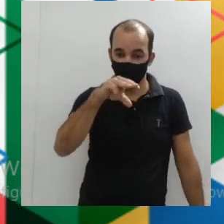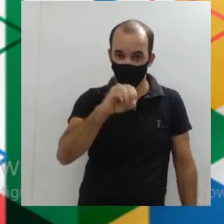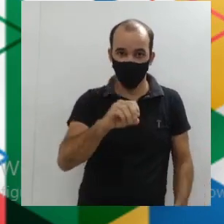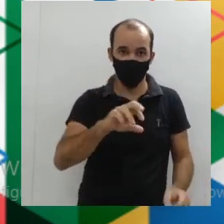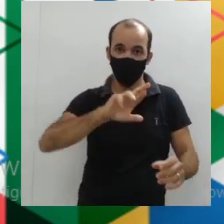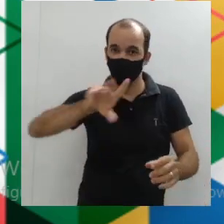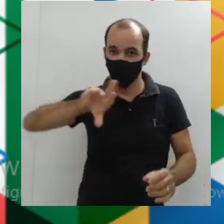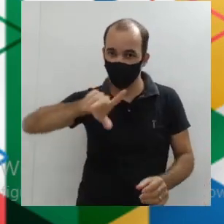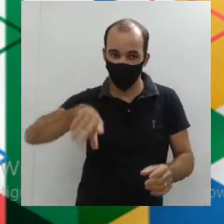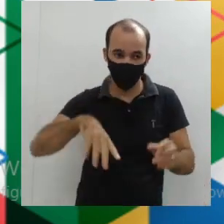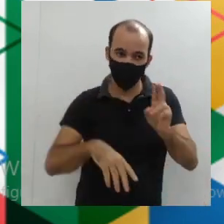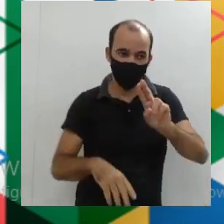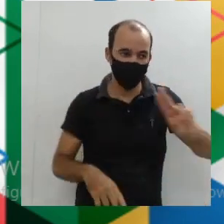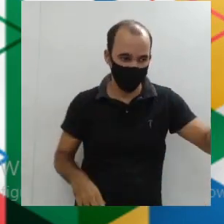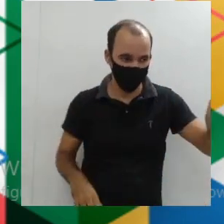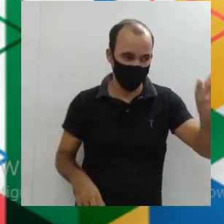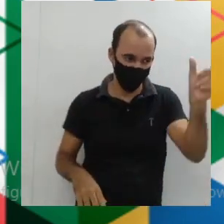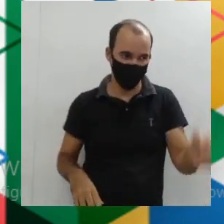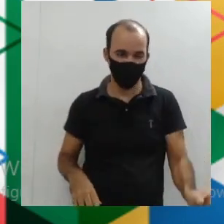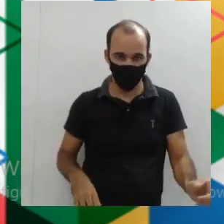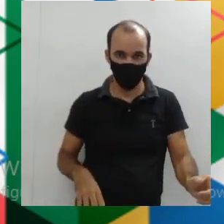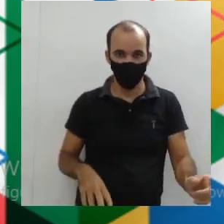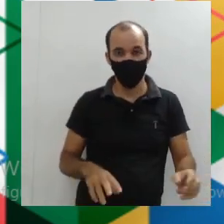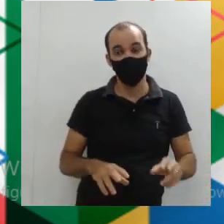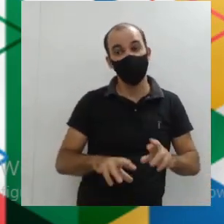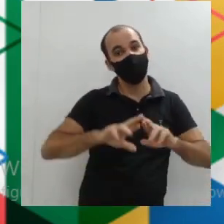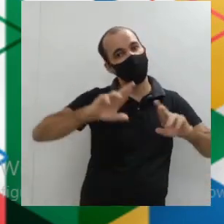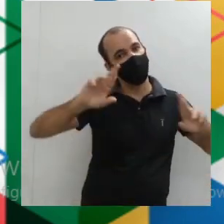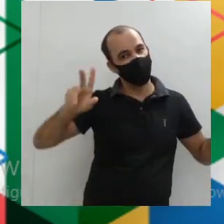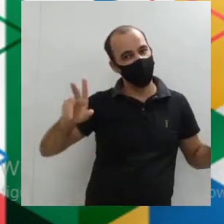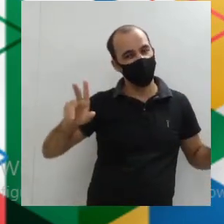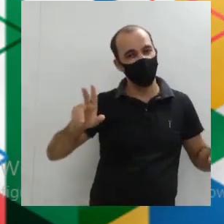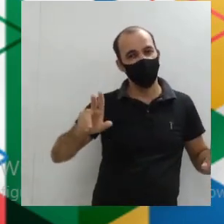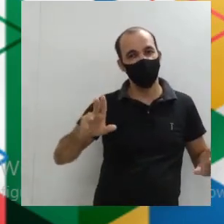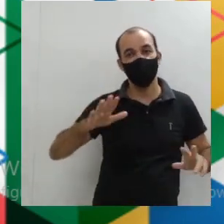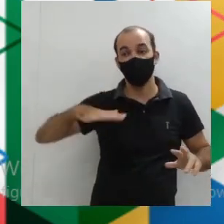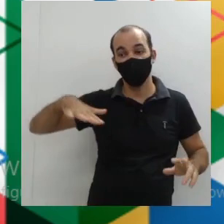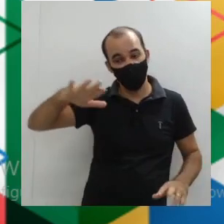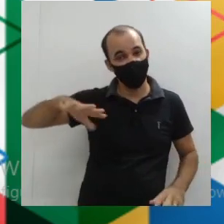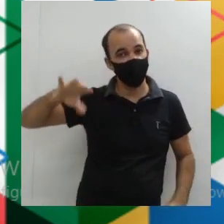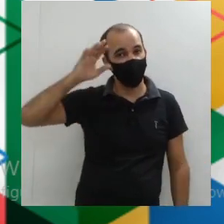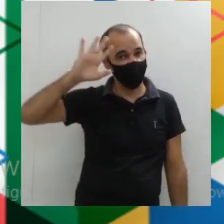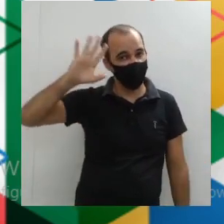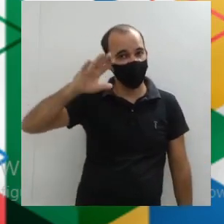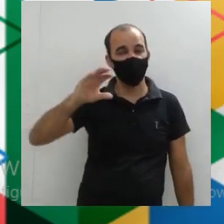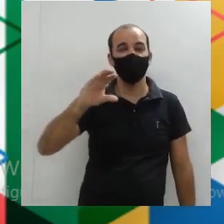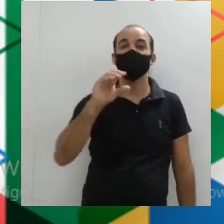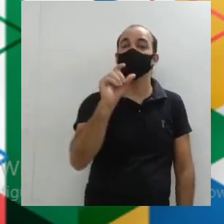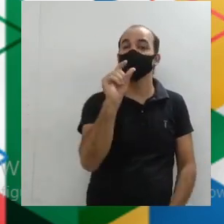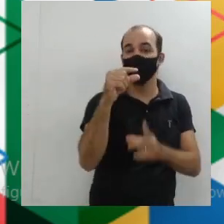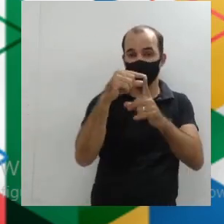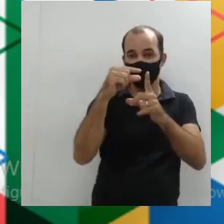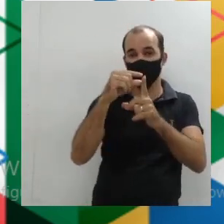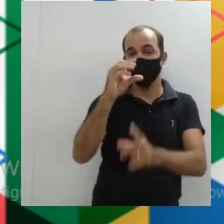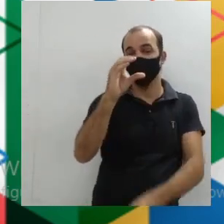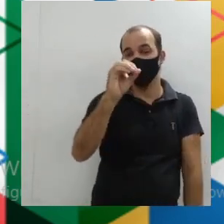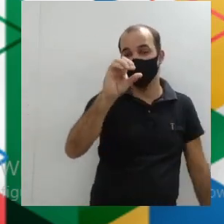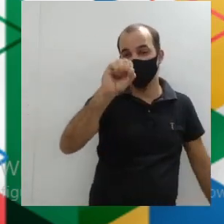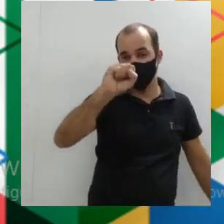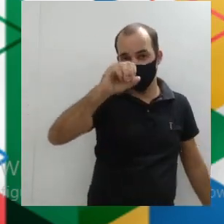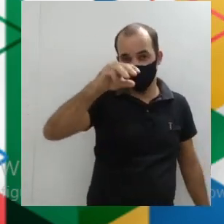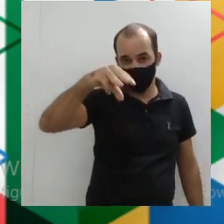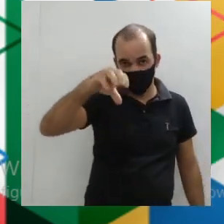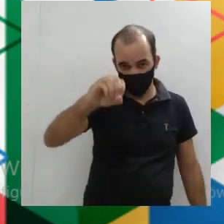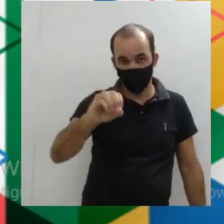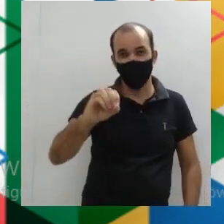como é que eu vejo o cosmo? Eu vejo o cosmo com um olhar de amor, professor. Não é por aí não. A palavra cosmo aí do grego significa em